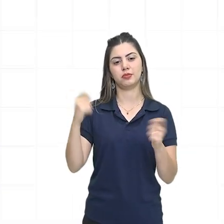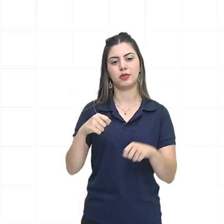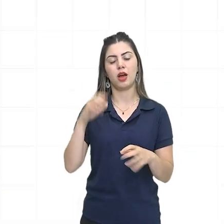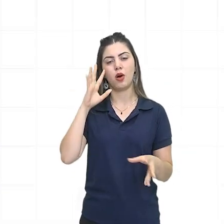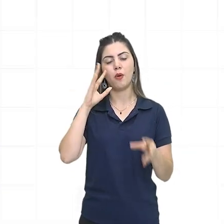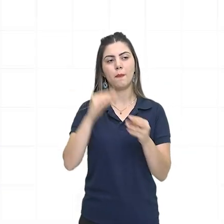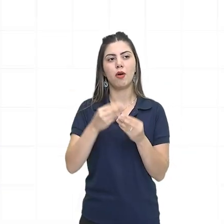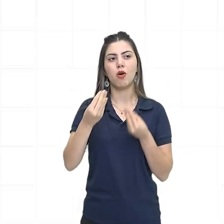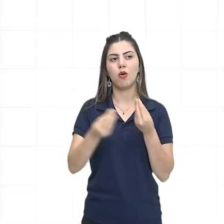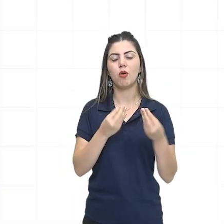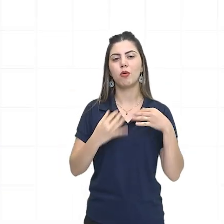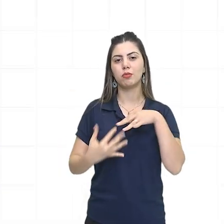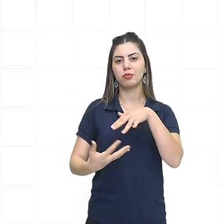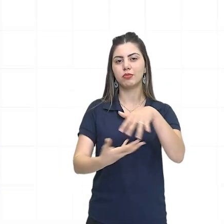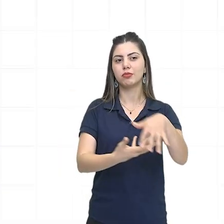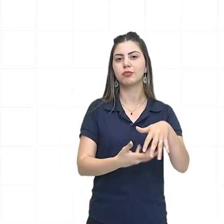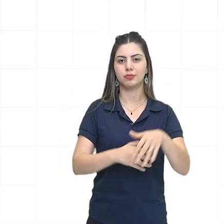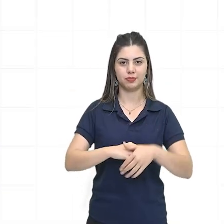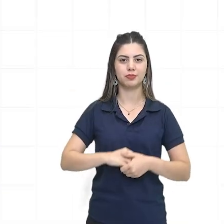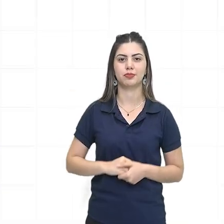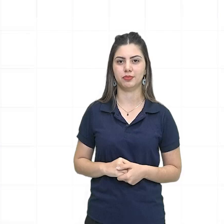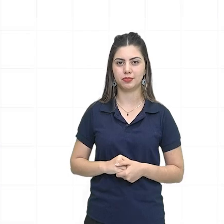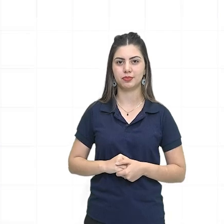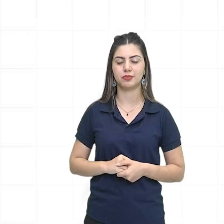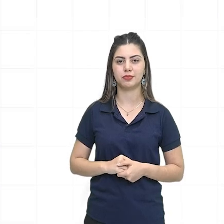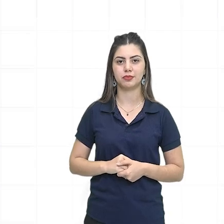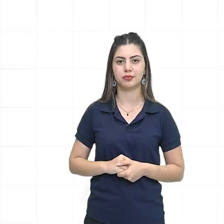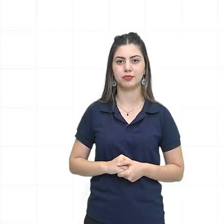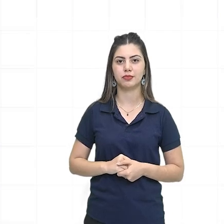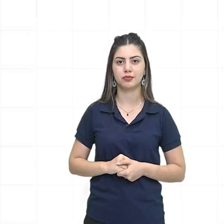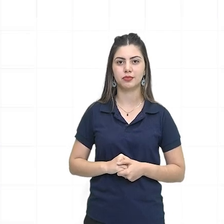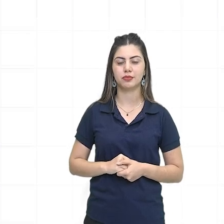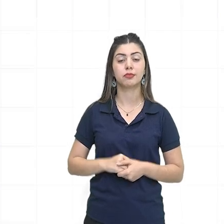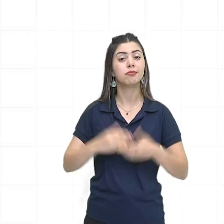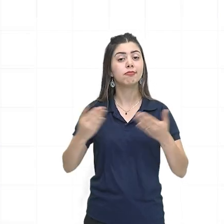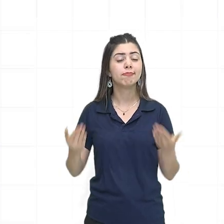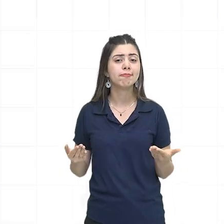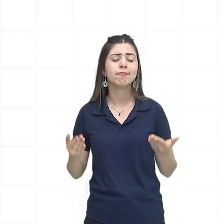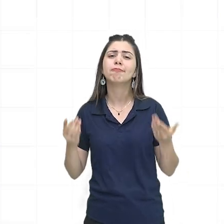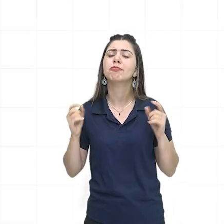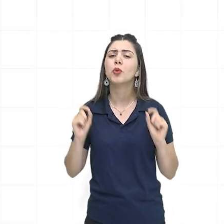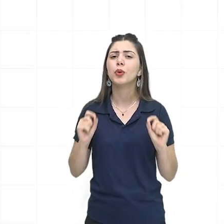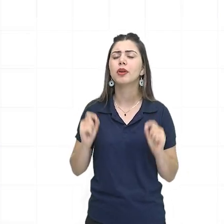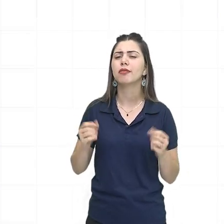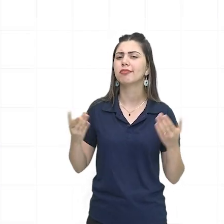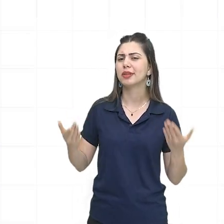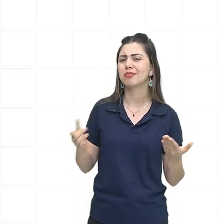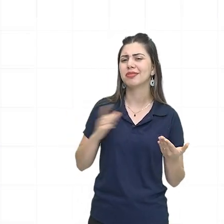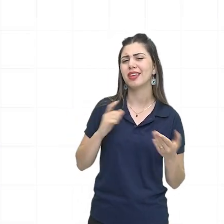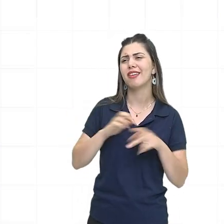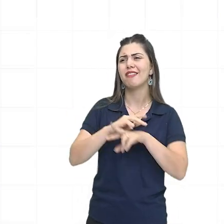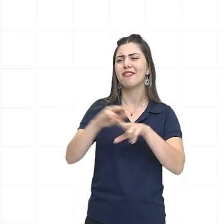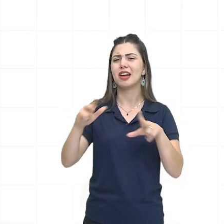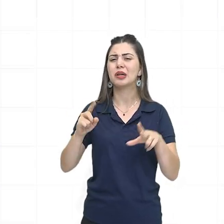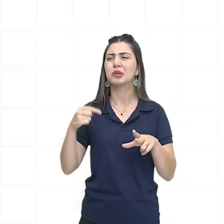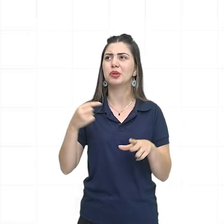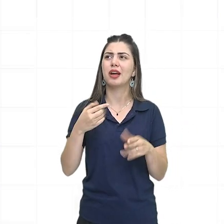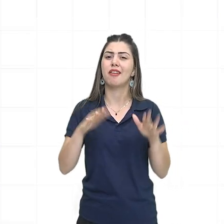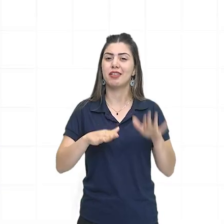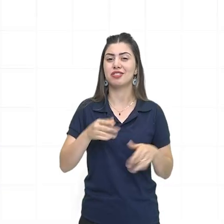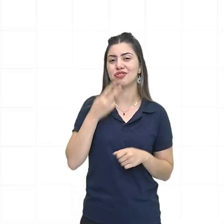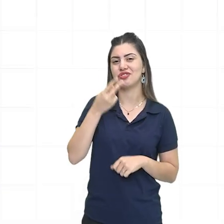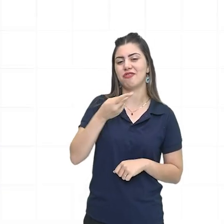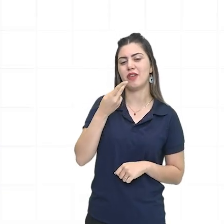para uma melhor compreensão do mundo ao nosso redor. Então, tem muitas coisas que a gente fala